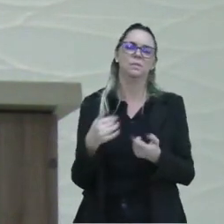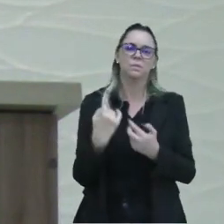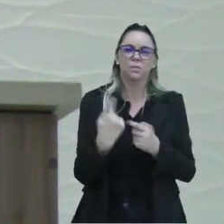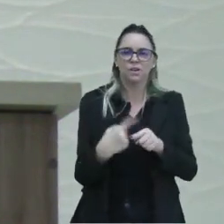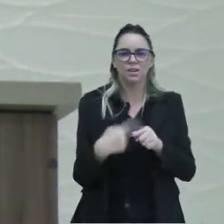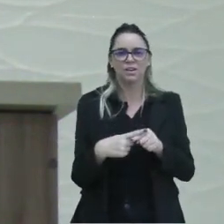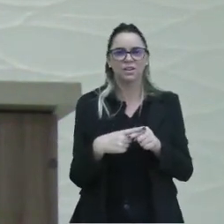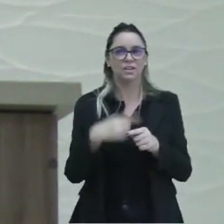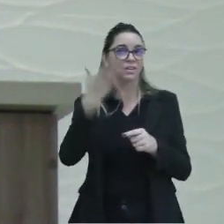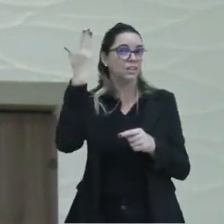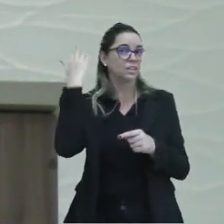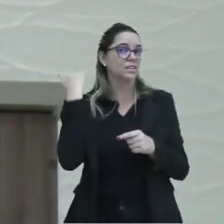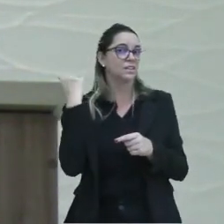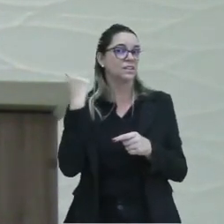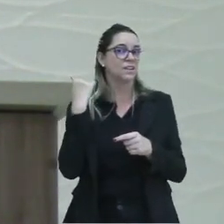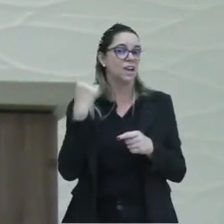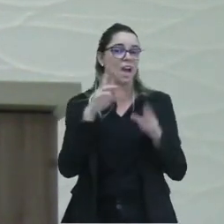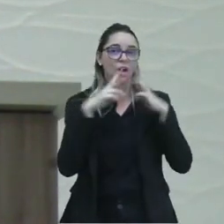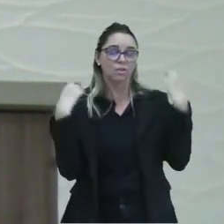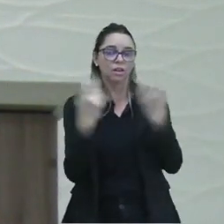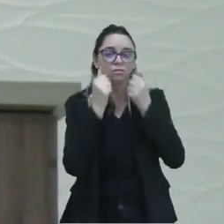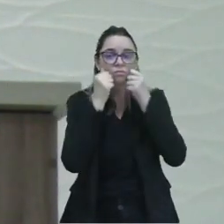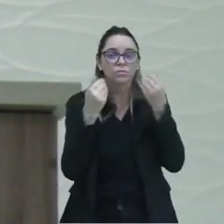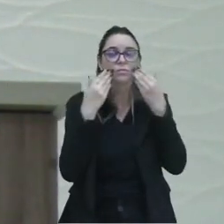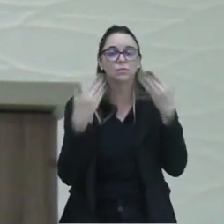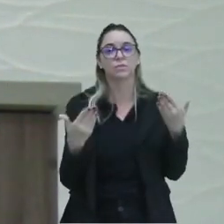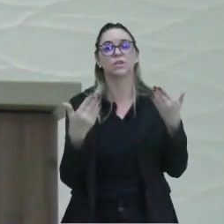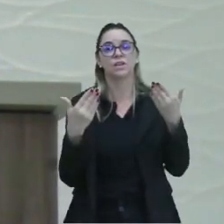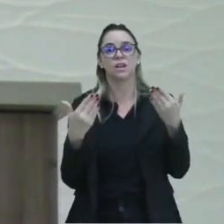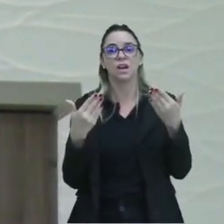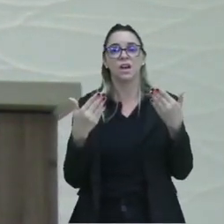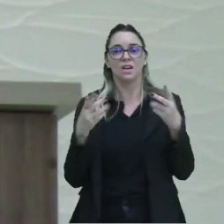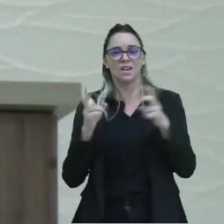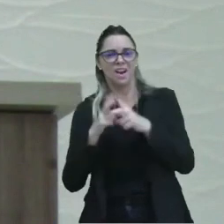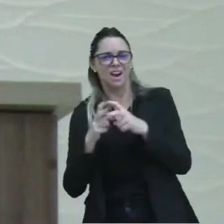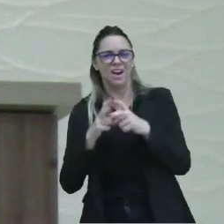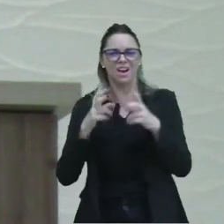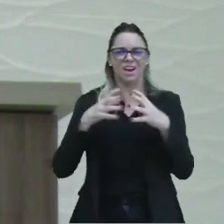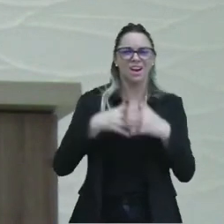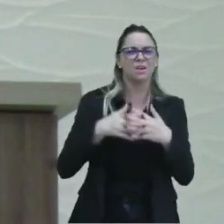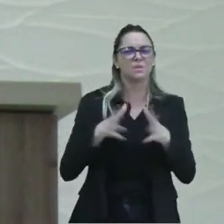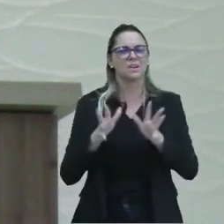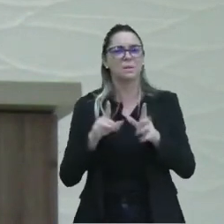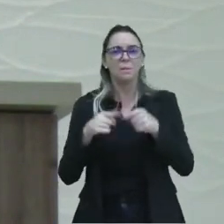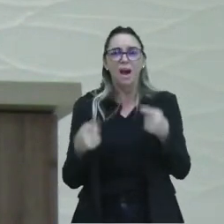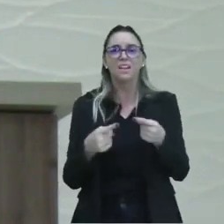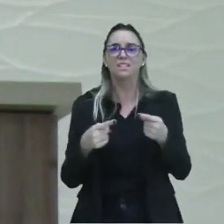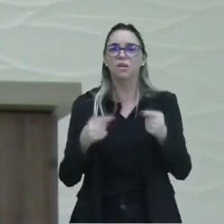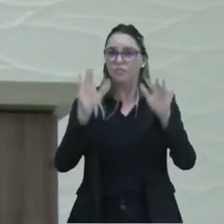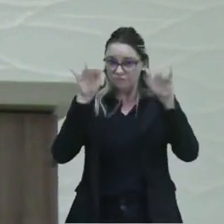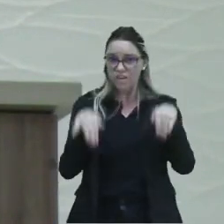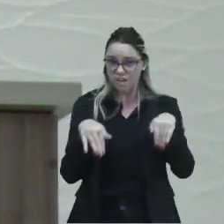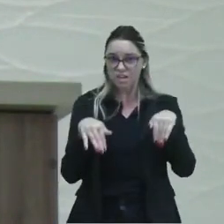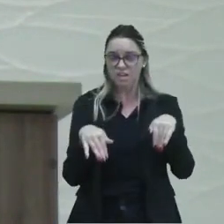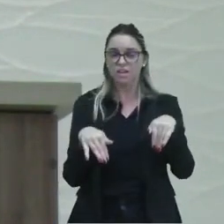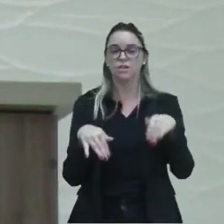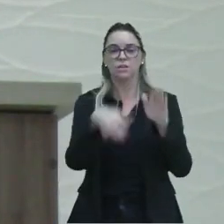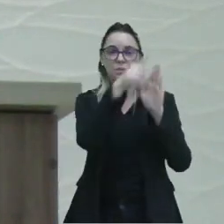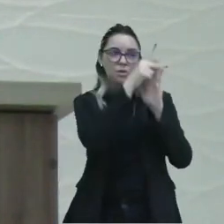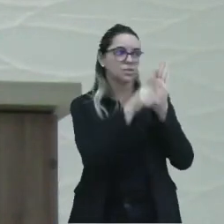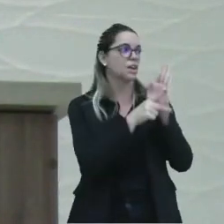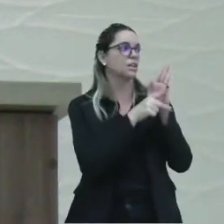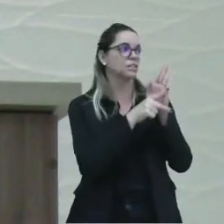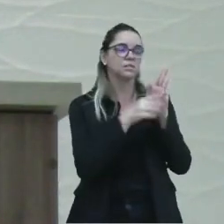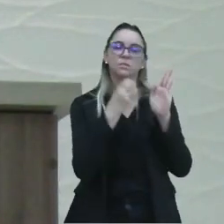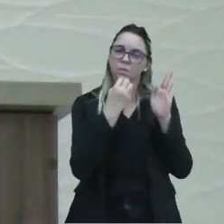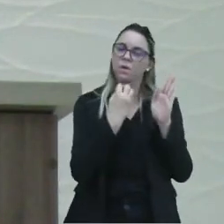tomou, mas no final nós chegamos à proximidade de atingir ao que era o projeto que foi dado pelo